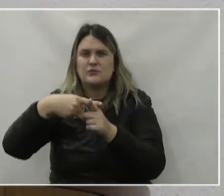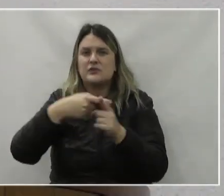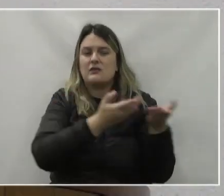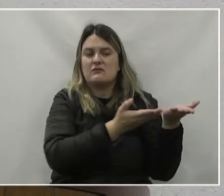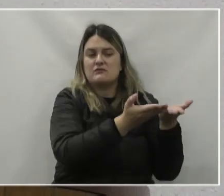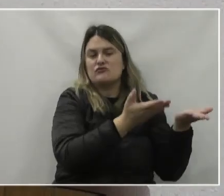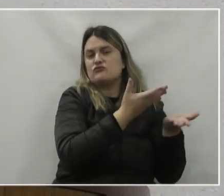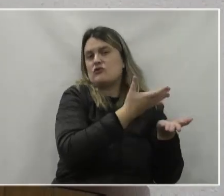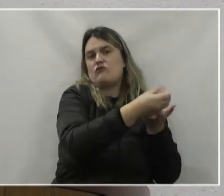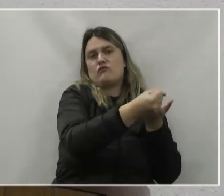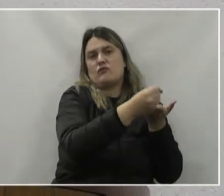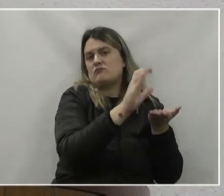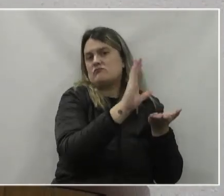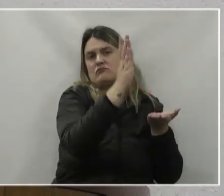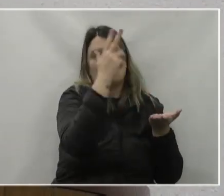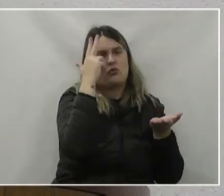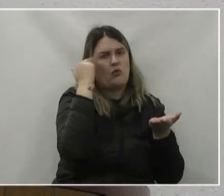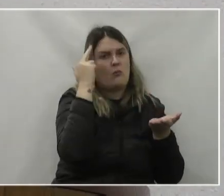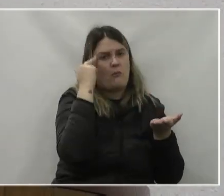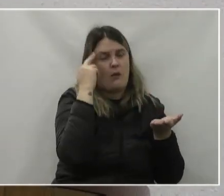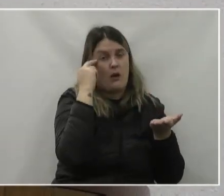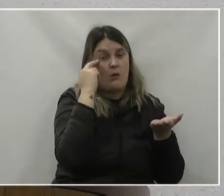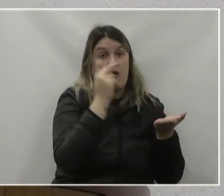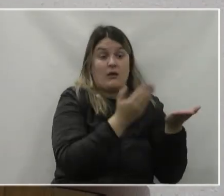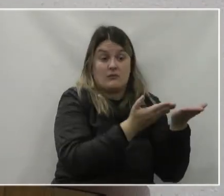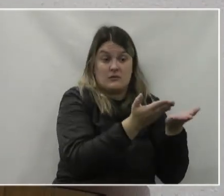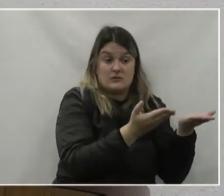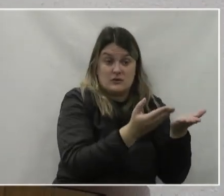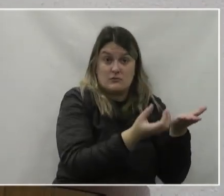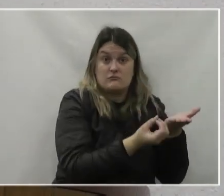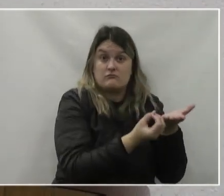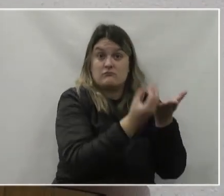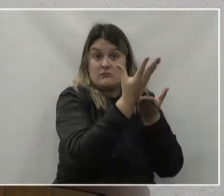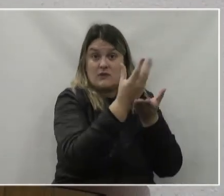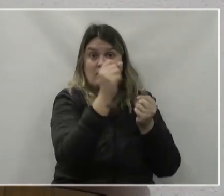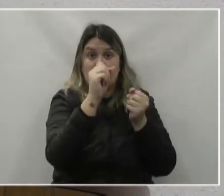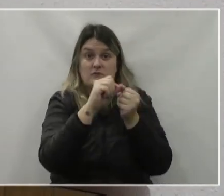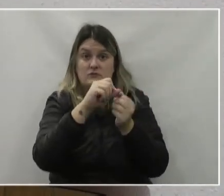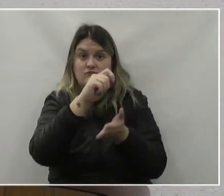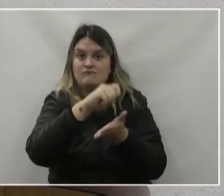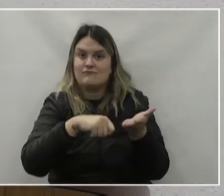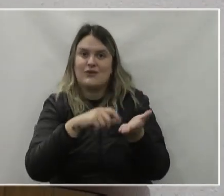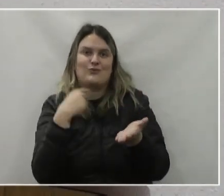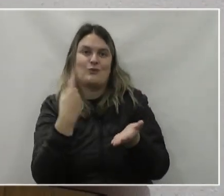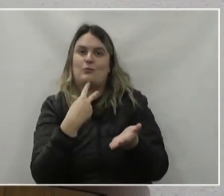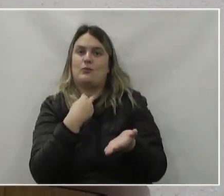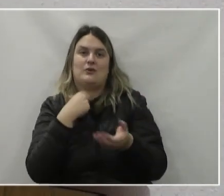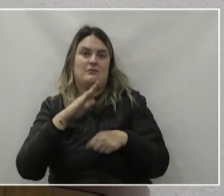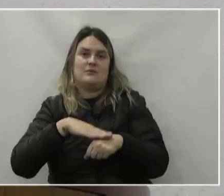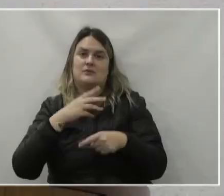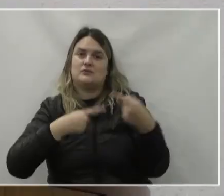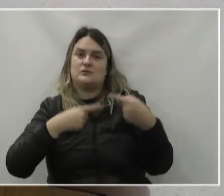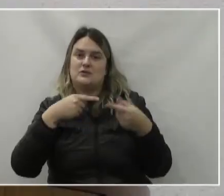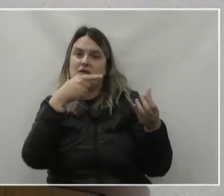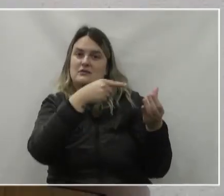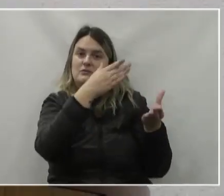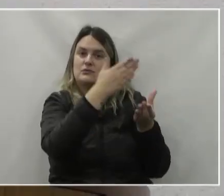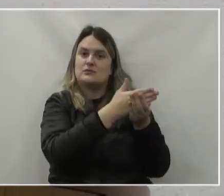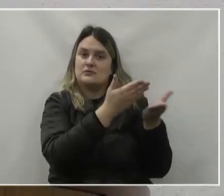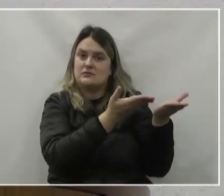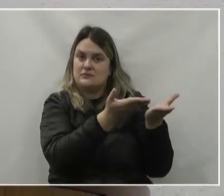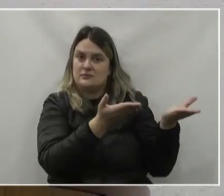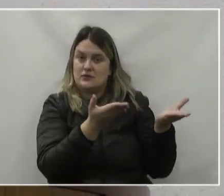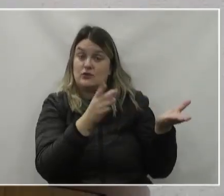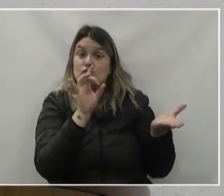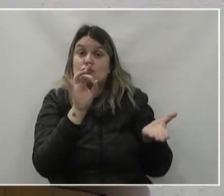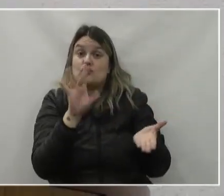ela transcorreu normalmente e dela derivou o contrato. Então, eu não poderia mais discutir o processo licitatório,